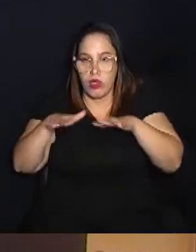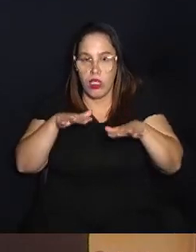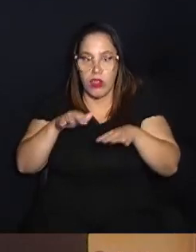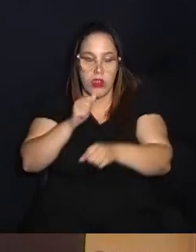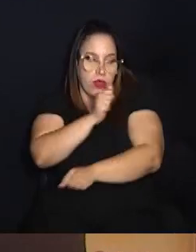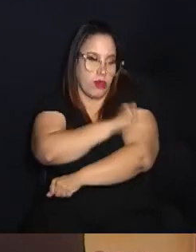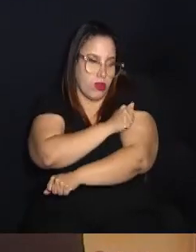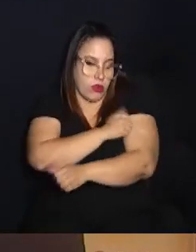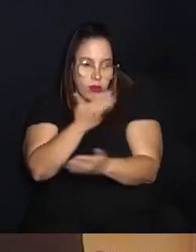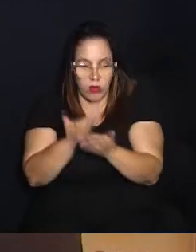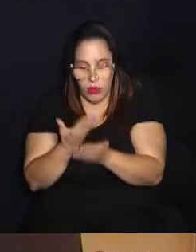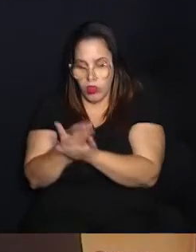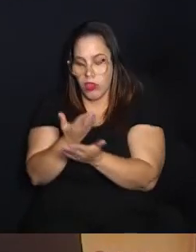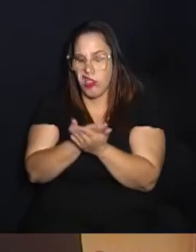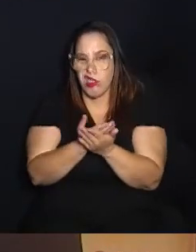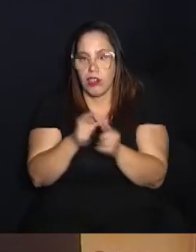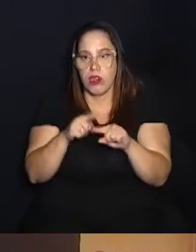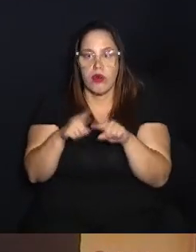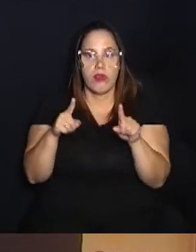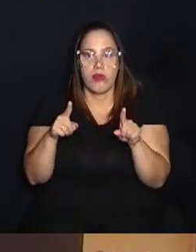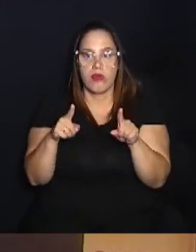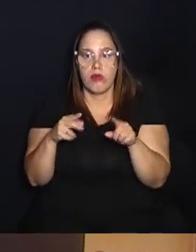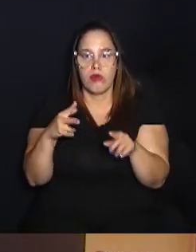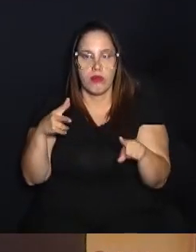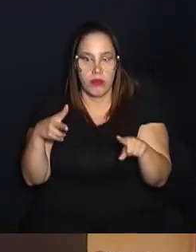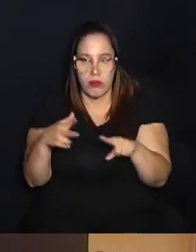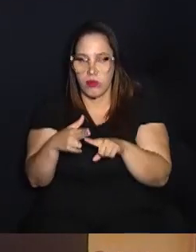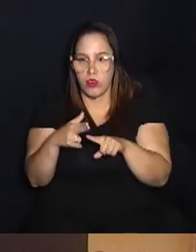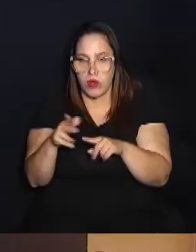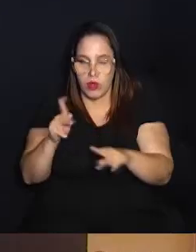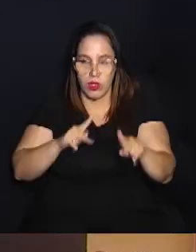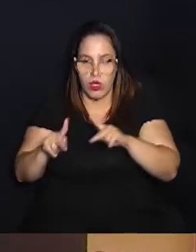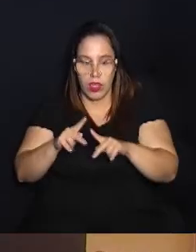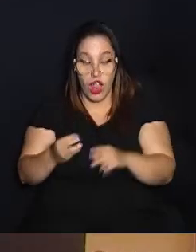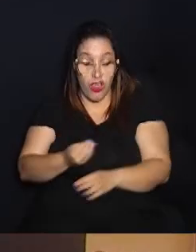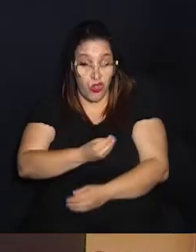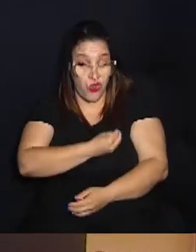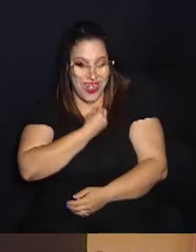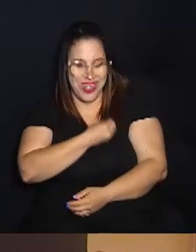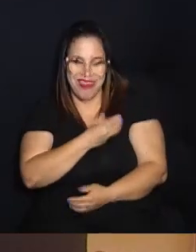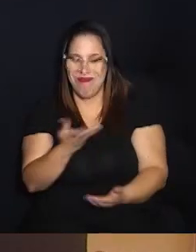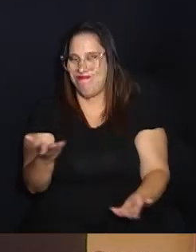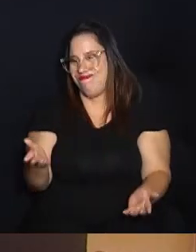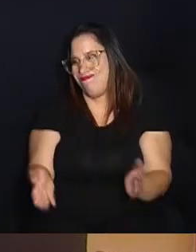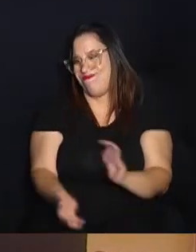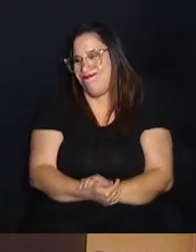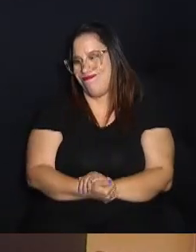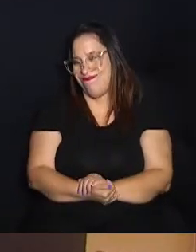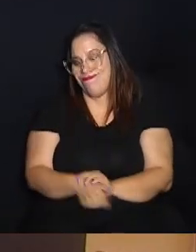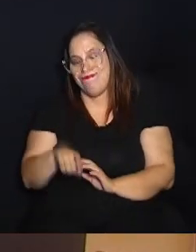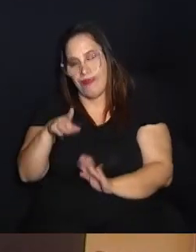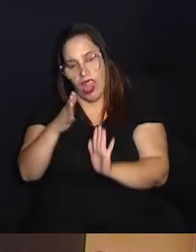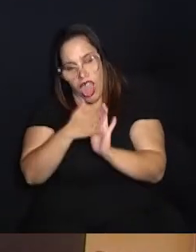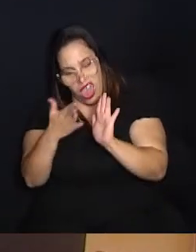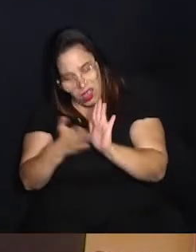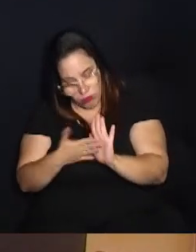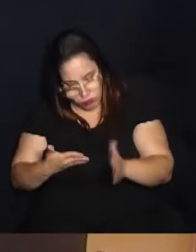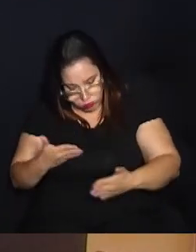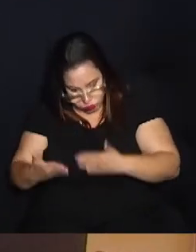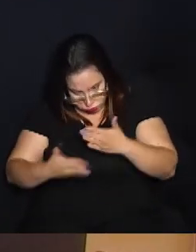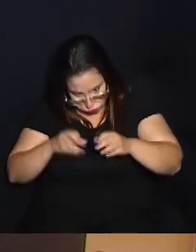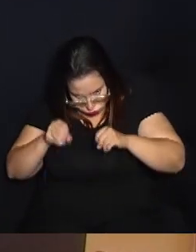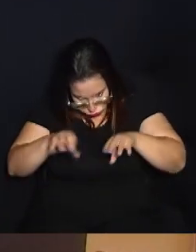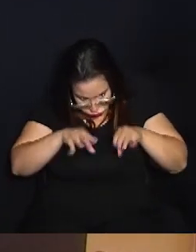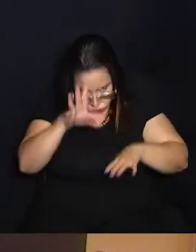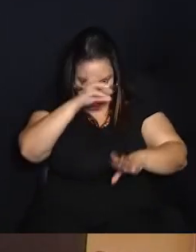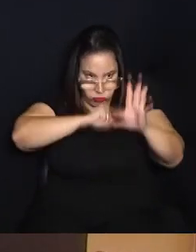percurso de escolarização, mas nós não interrompemos percursos de vida. Então, esse método, esse